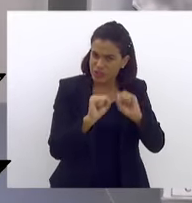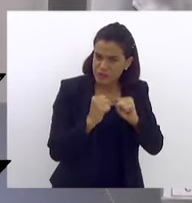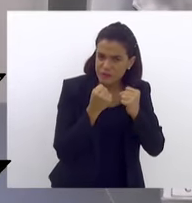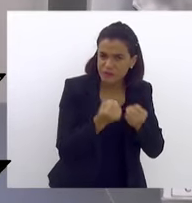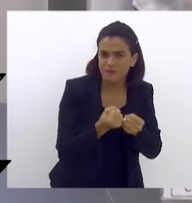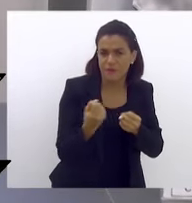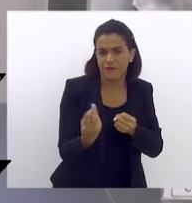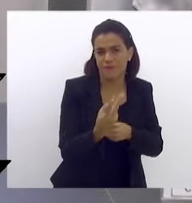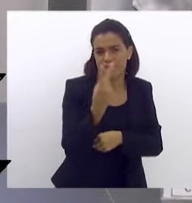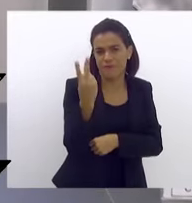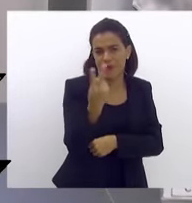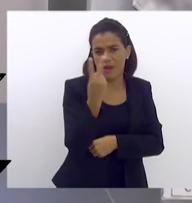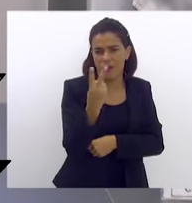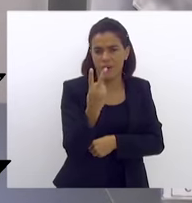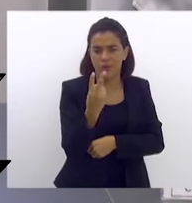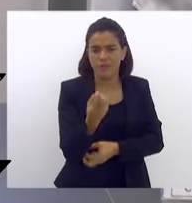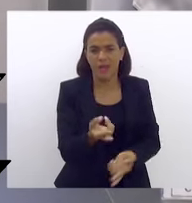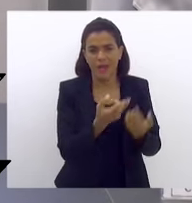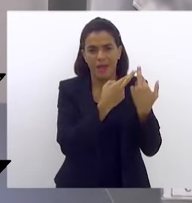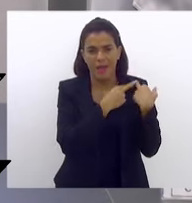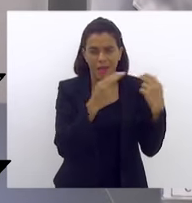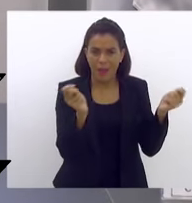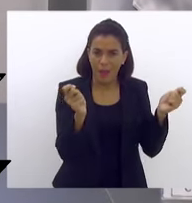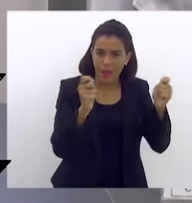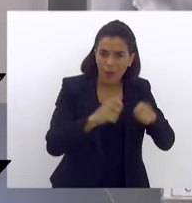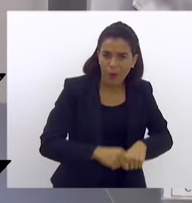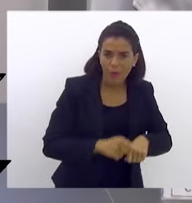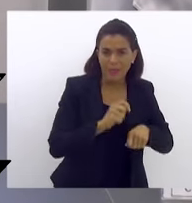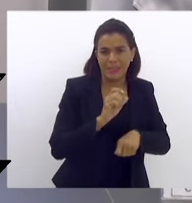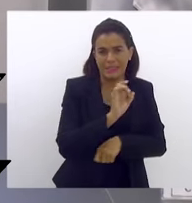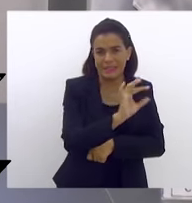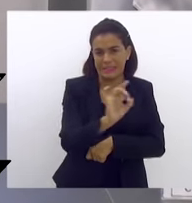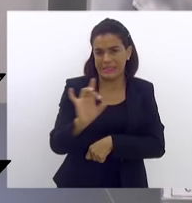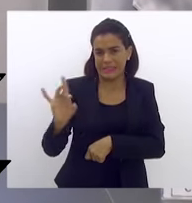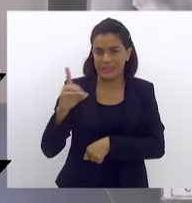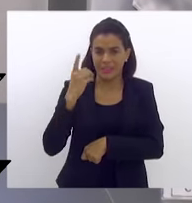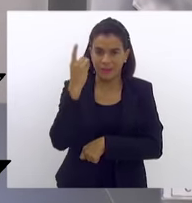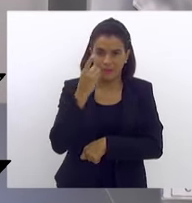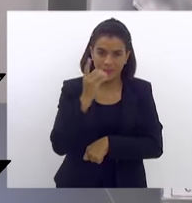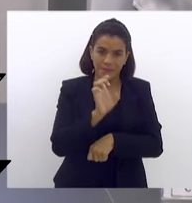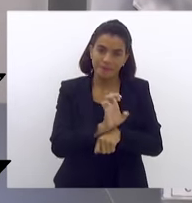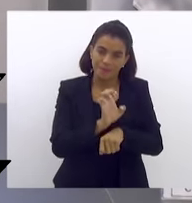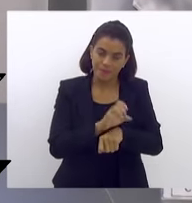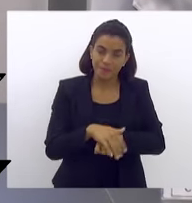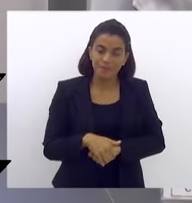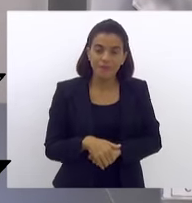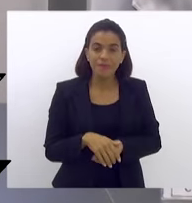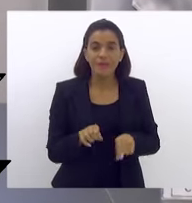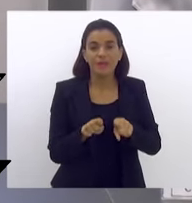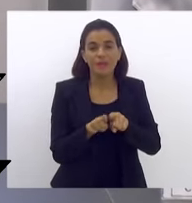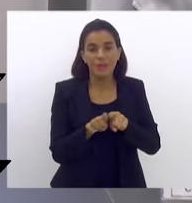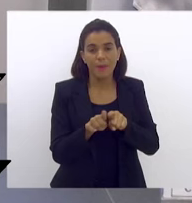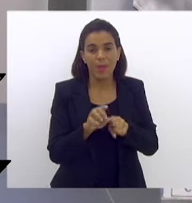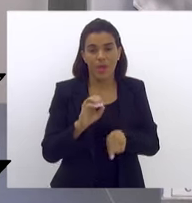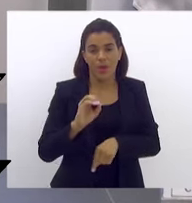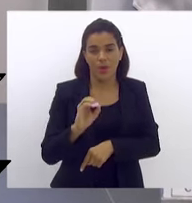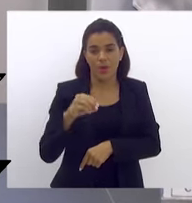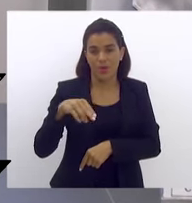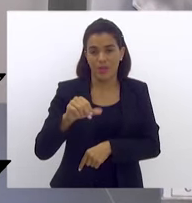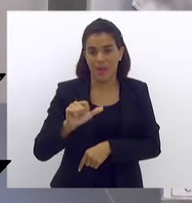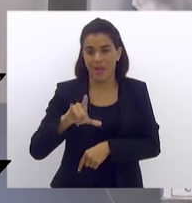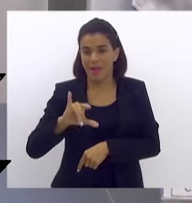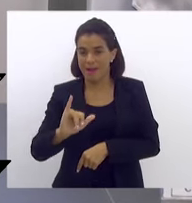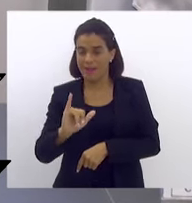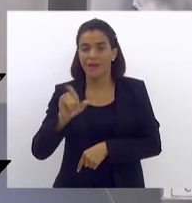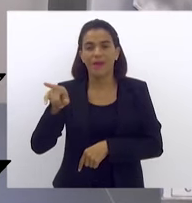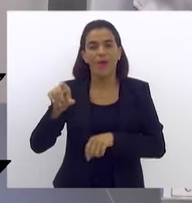valorizar a competência e a legitimidade do parlamentar estadual é o objeto inclusive da convenção da unali agora essa semana é